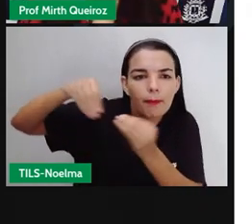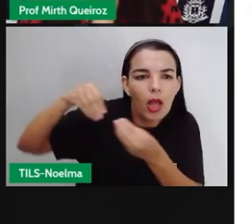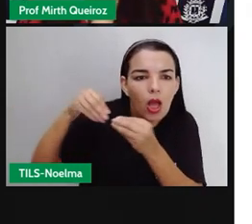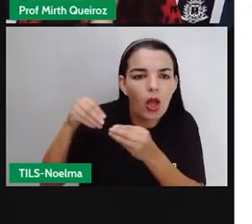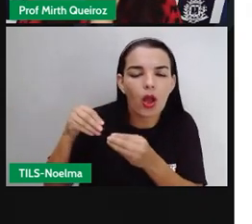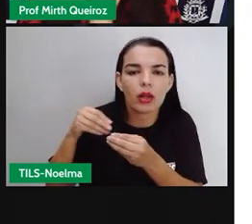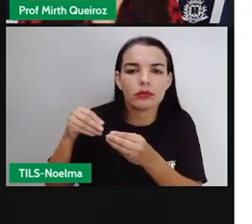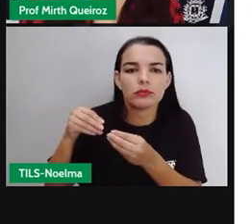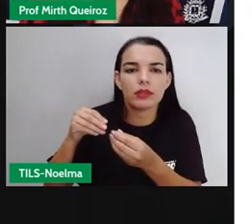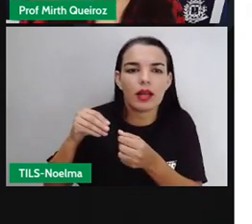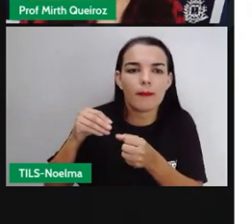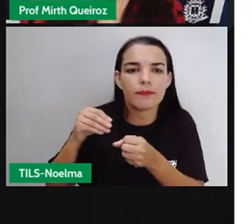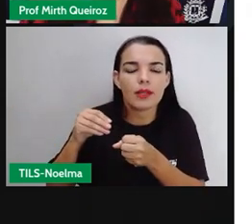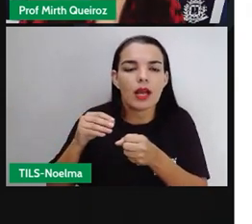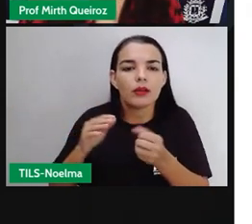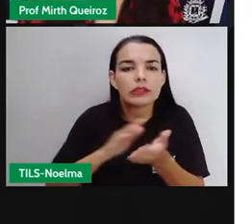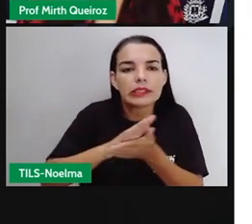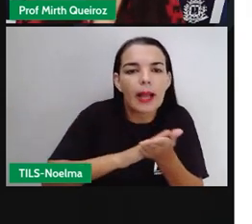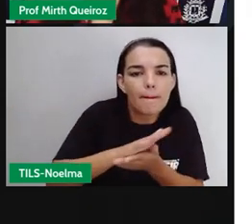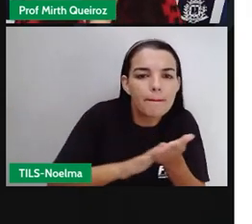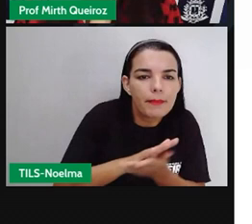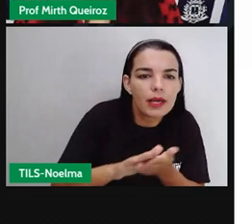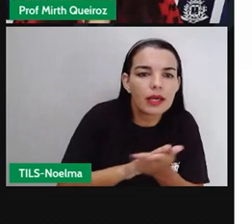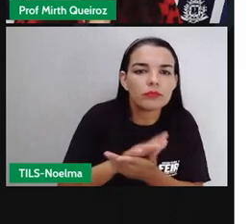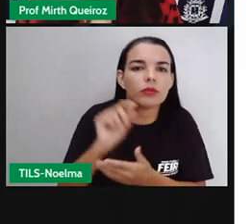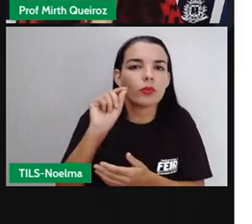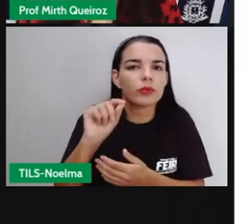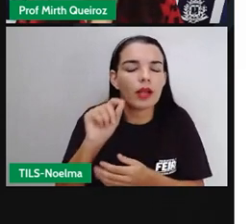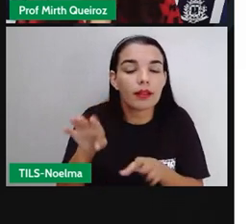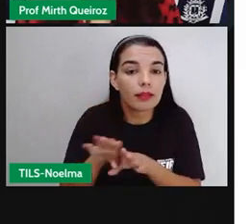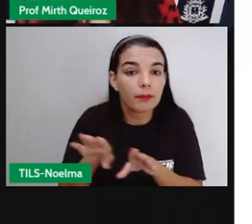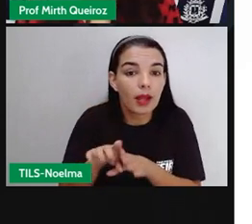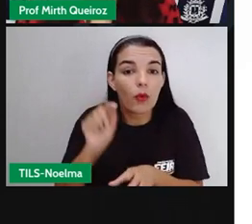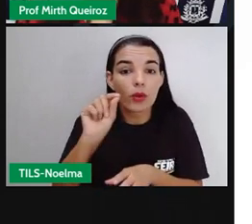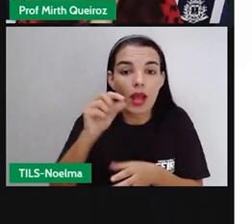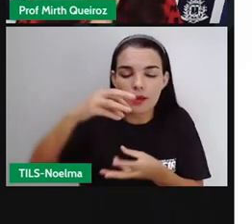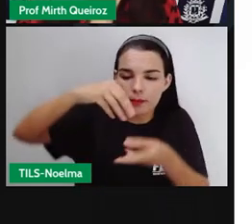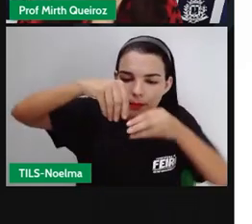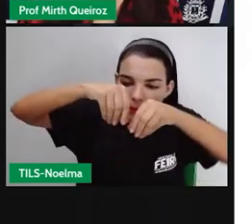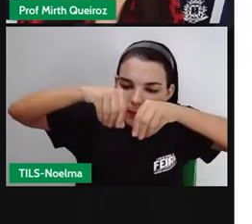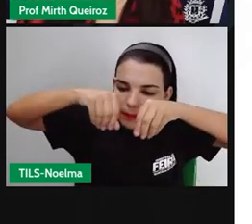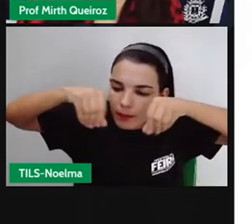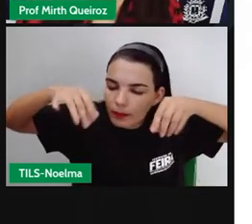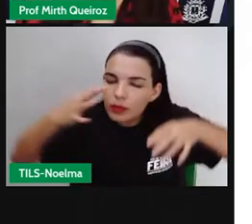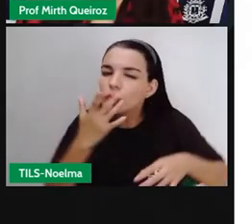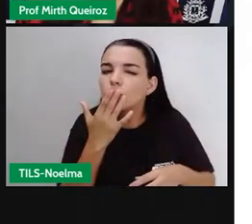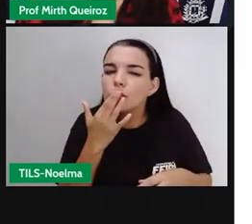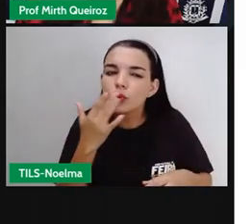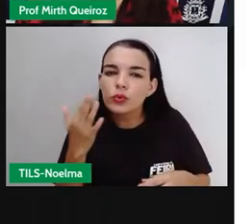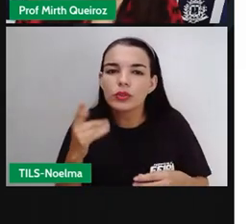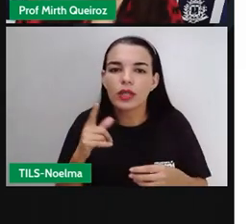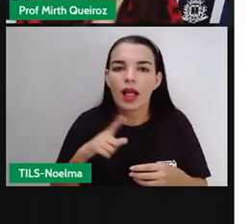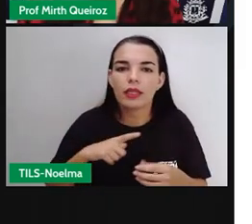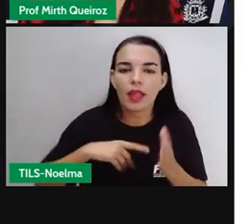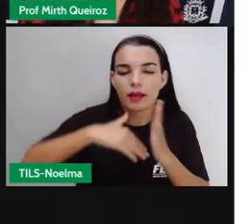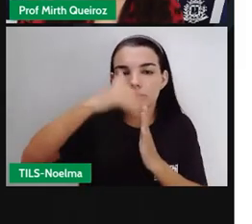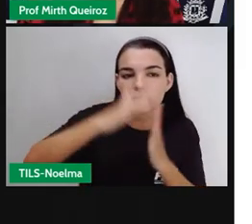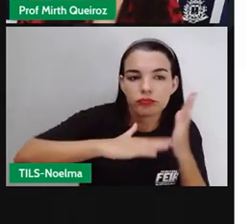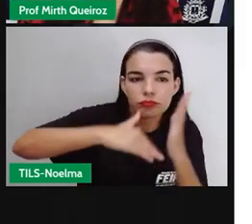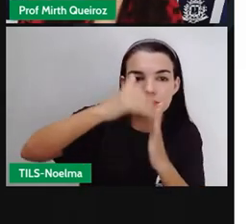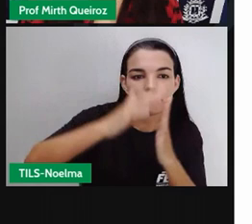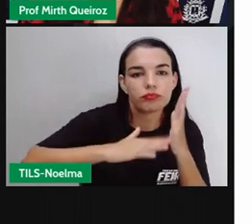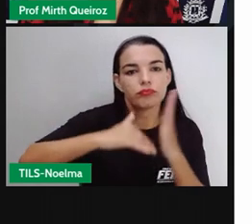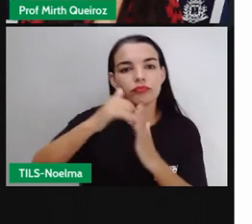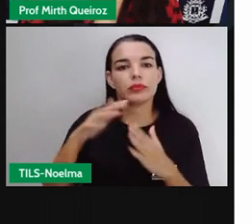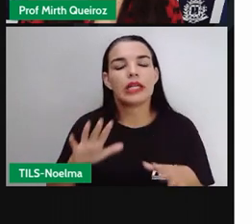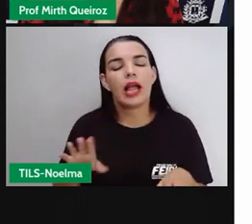sabão, o detergente estava em estado líquido. O glitter, que já é mais sólido, né? Nós temos a tinta, que está também